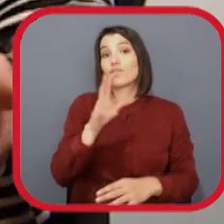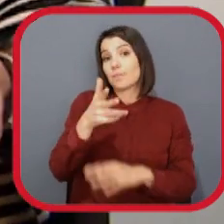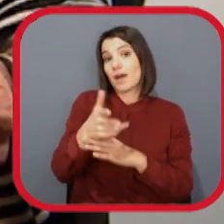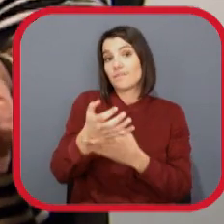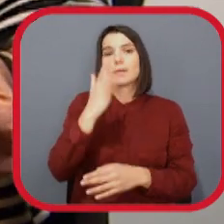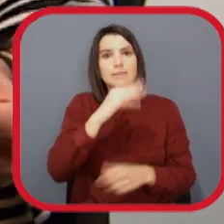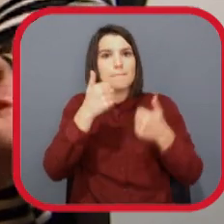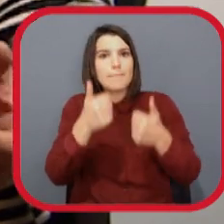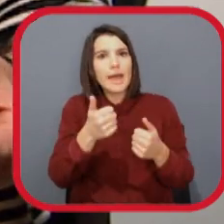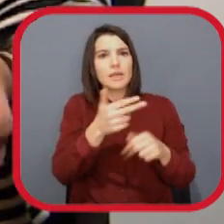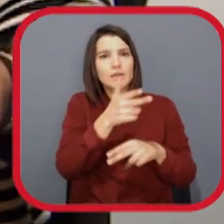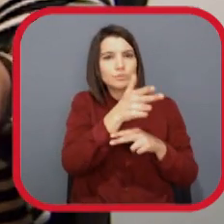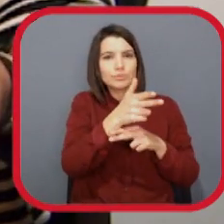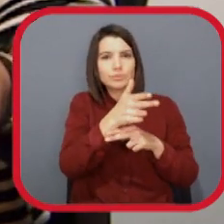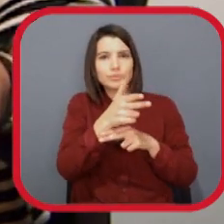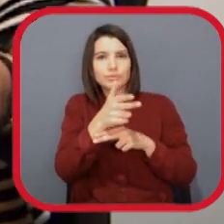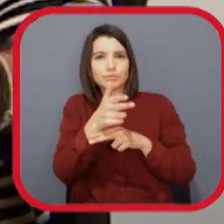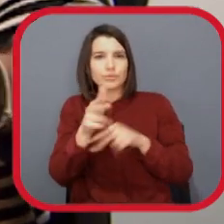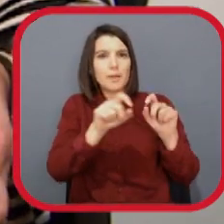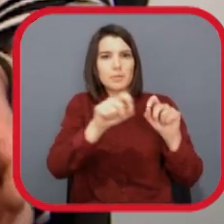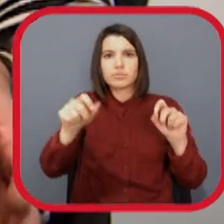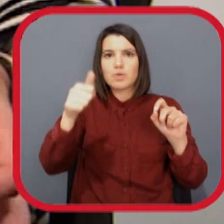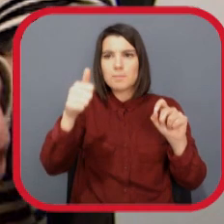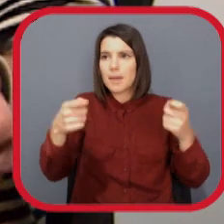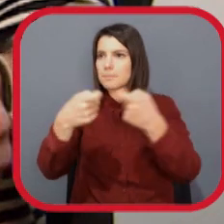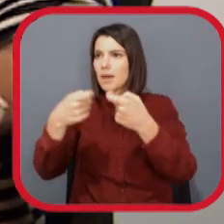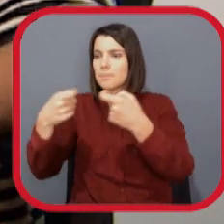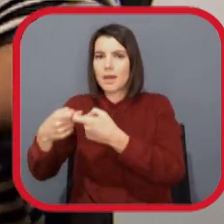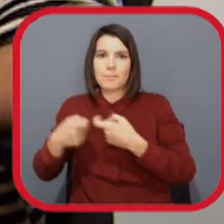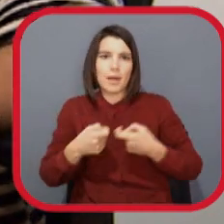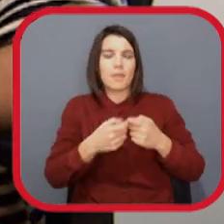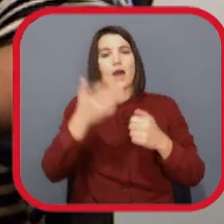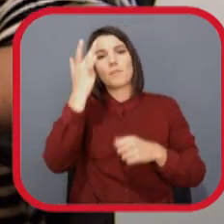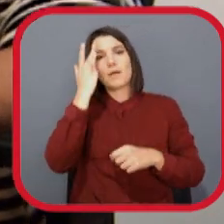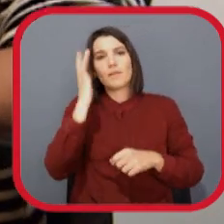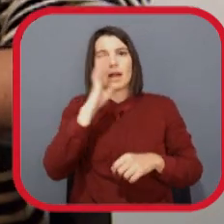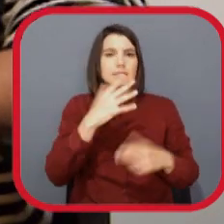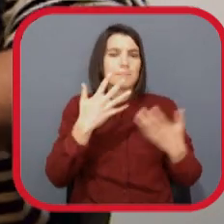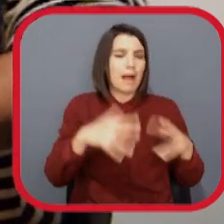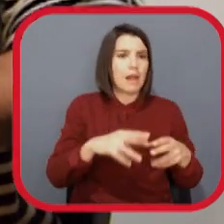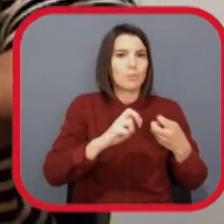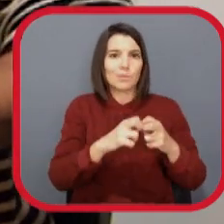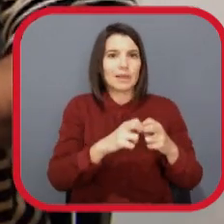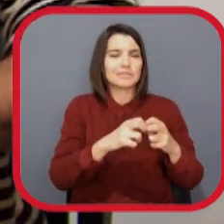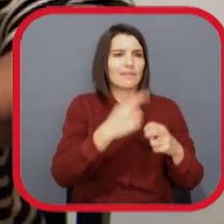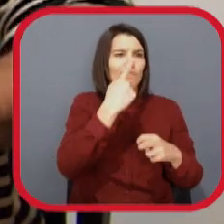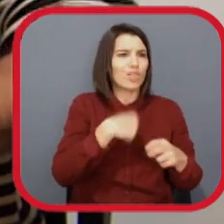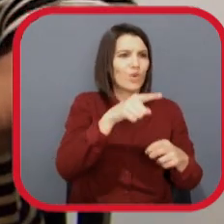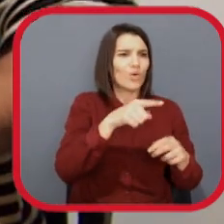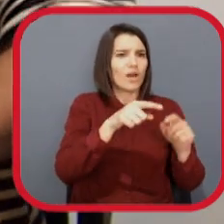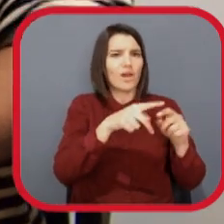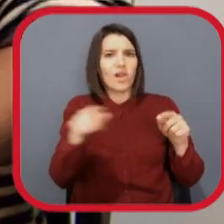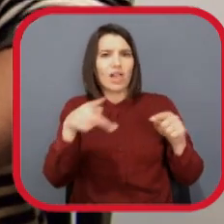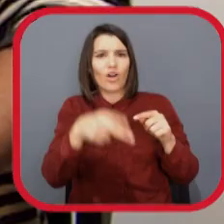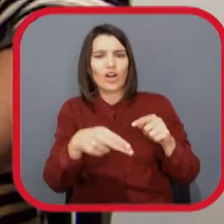Depende. Depois, depende também de como vêm gravadas. Se a cena vier bem gravada, com os raccords bem feitos, com os takes bem ditos, é muito mais fácil